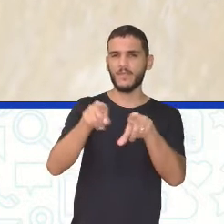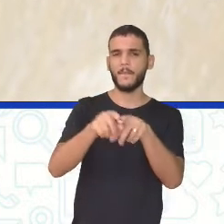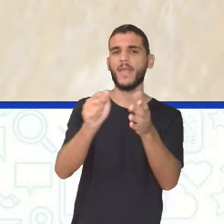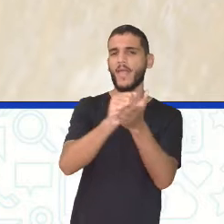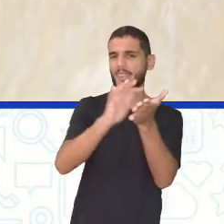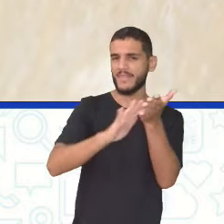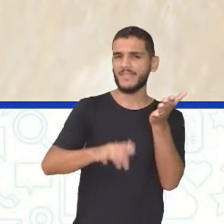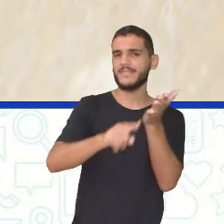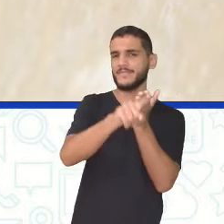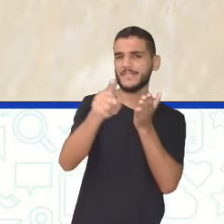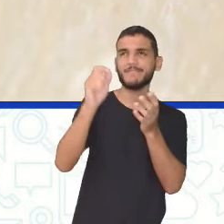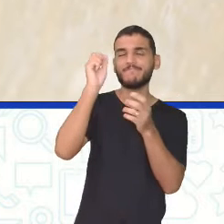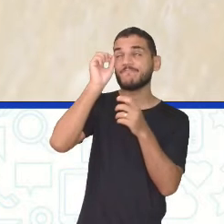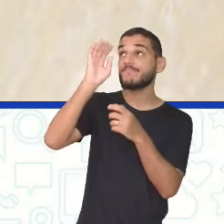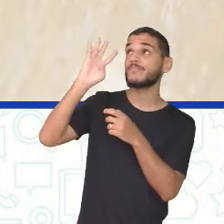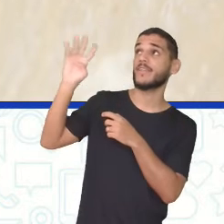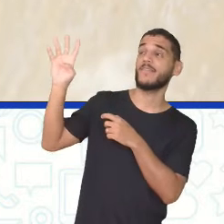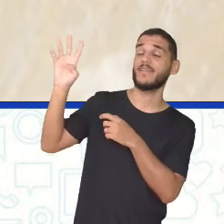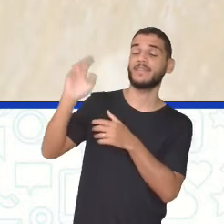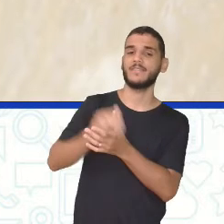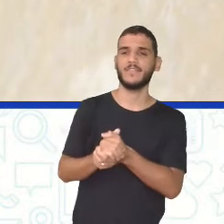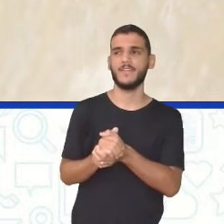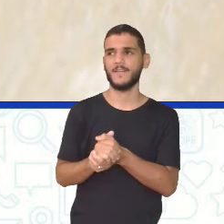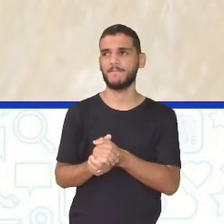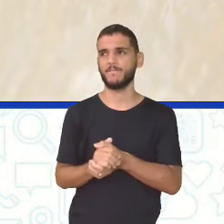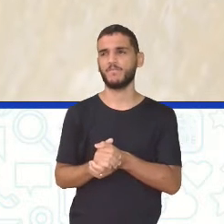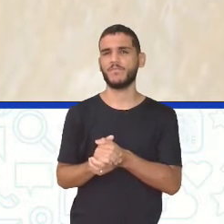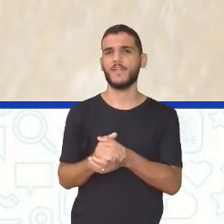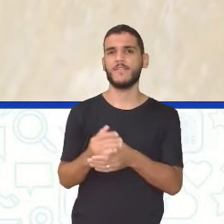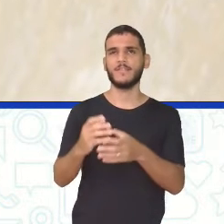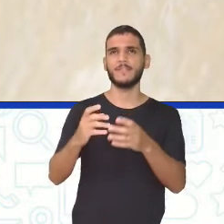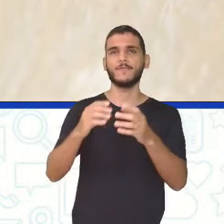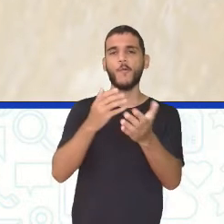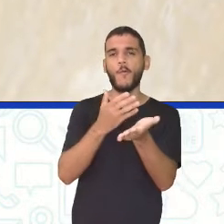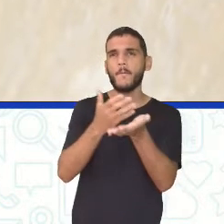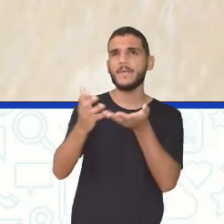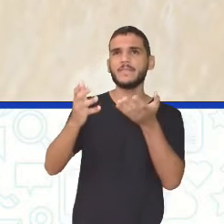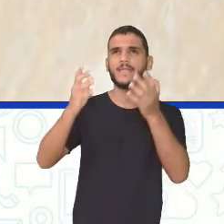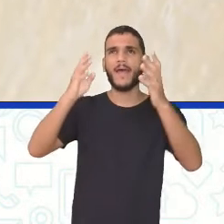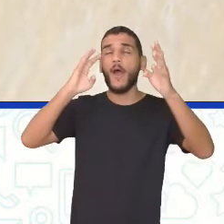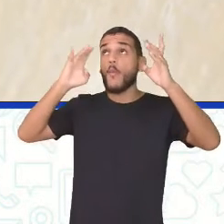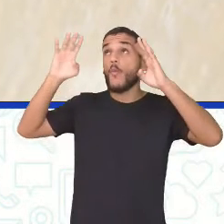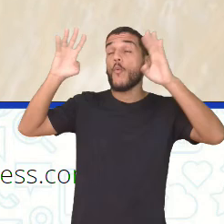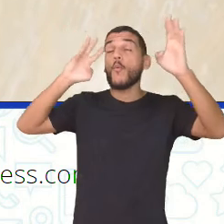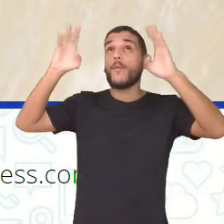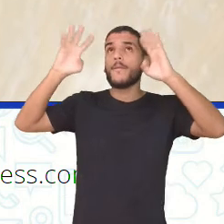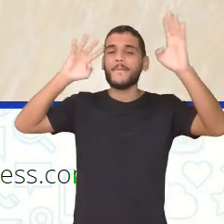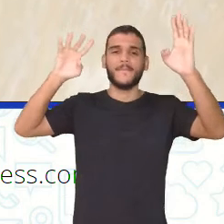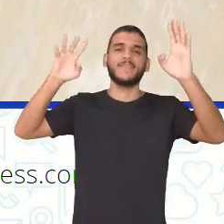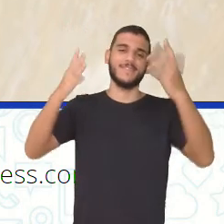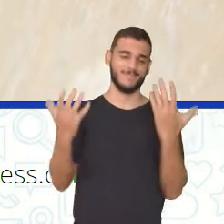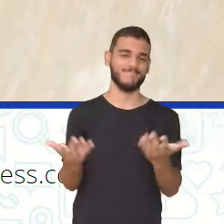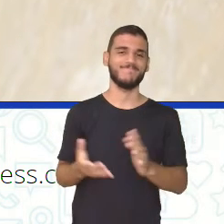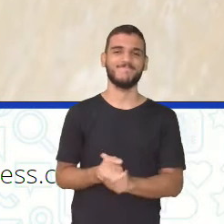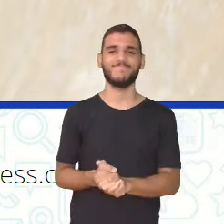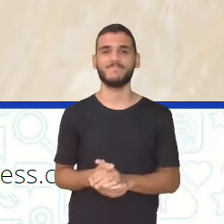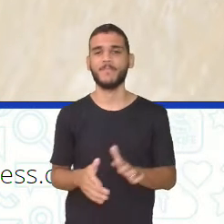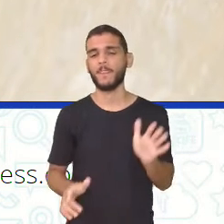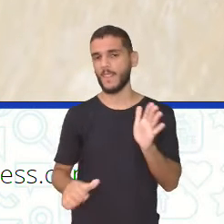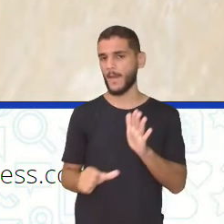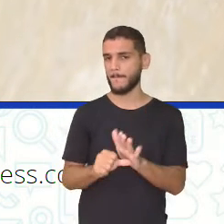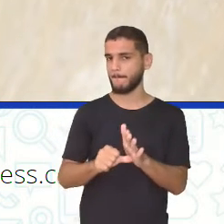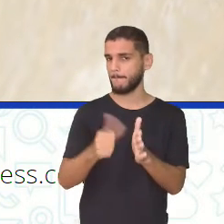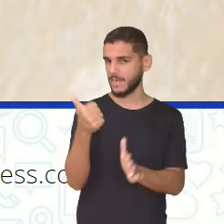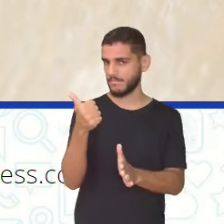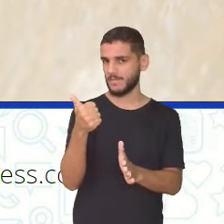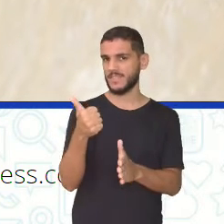trazer aí já formigar o cérebro de vocês para essas questões. Então, primeira coisa que eu